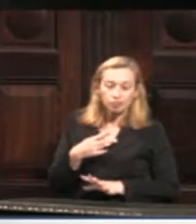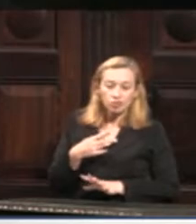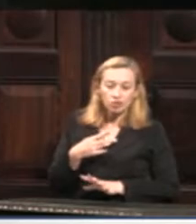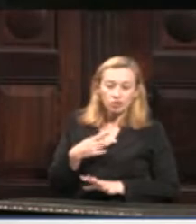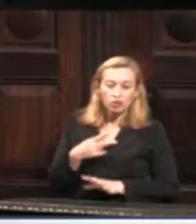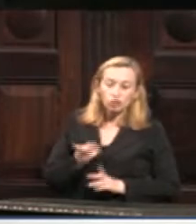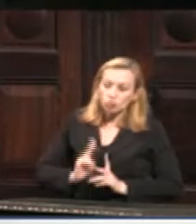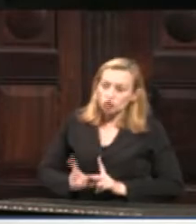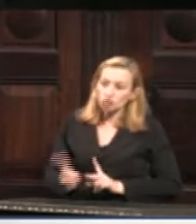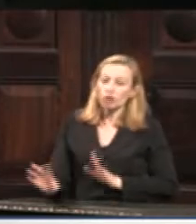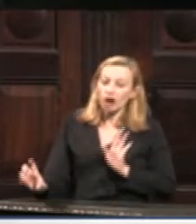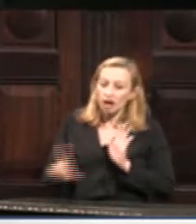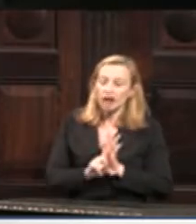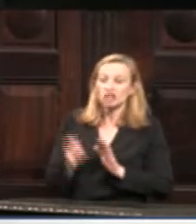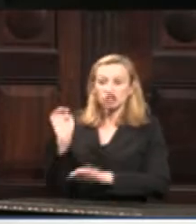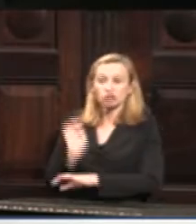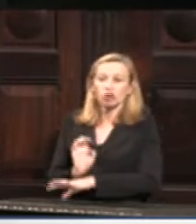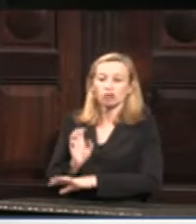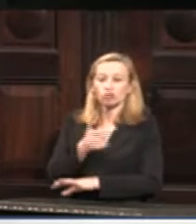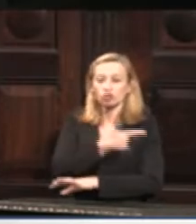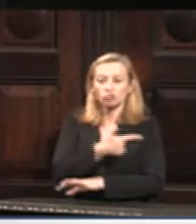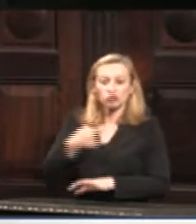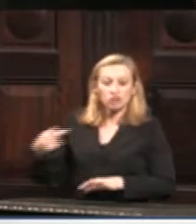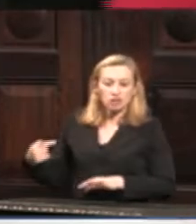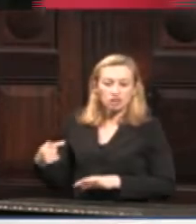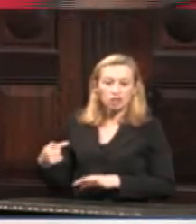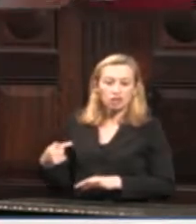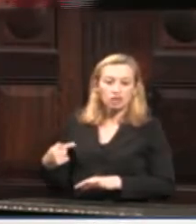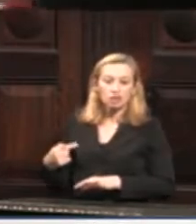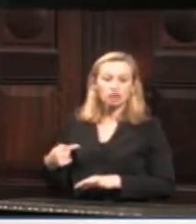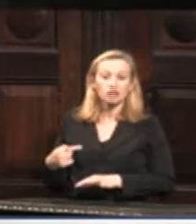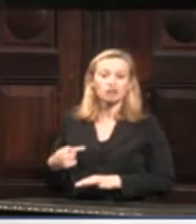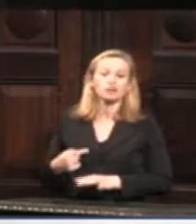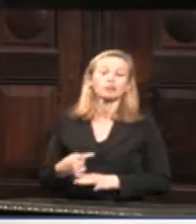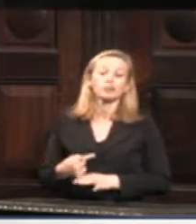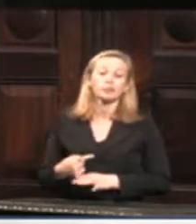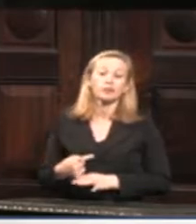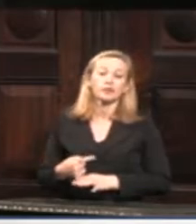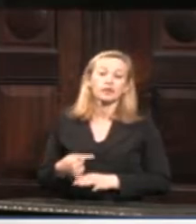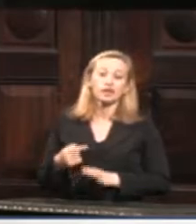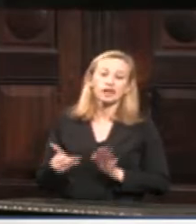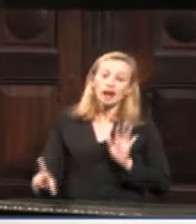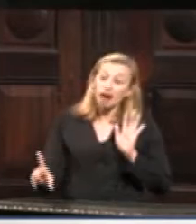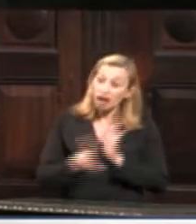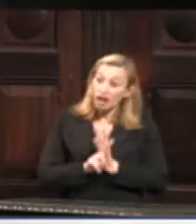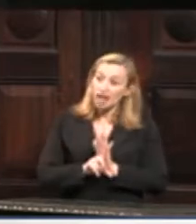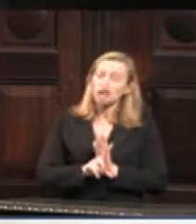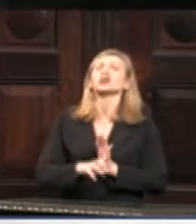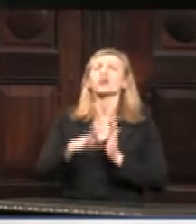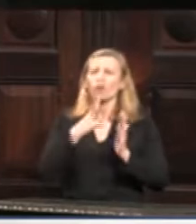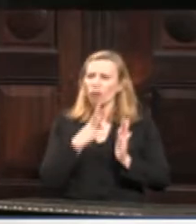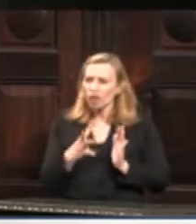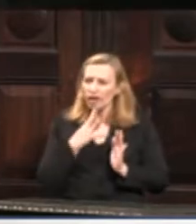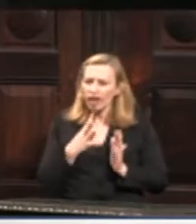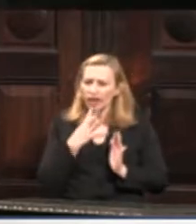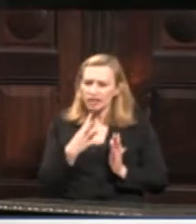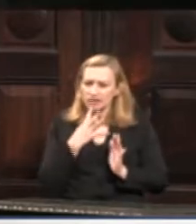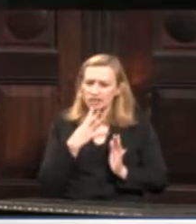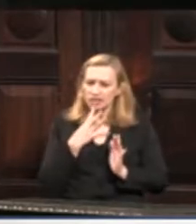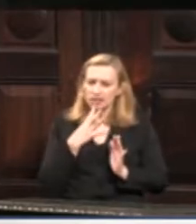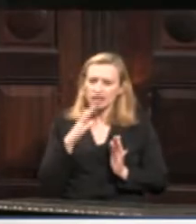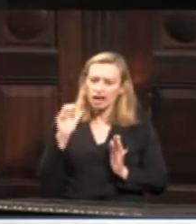Estadual 7.588/2017, que é a lei que reconhece a Academia Fluminense de Letras como Academia de Letras oficial do Estado. Então, com